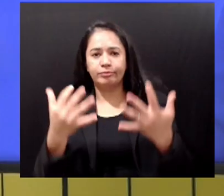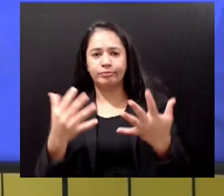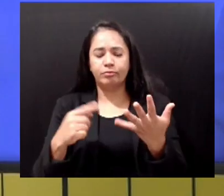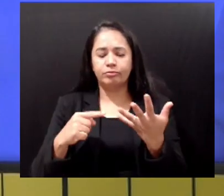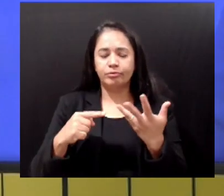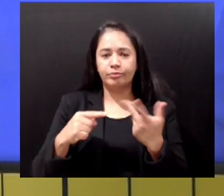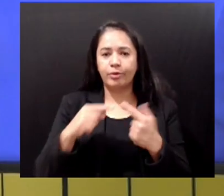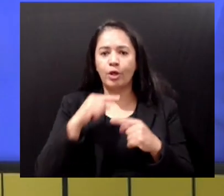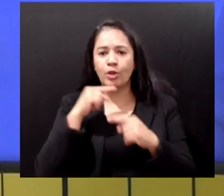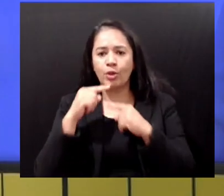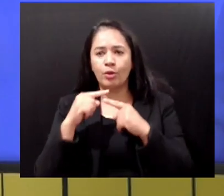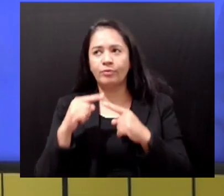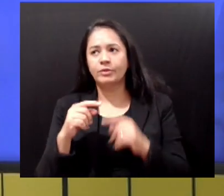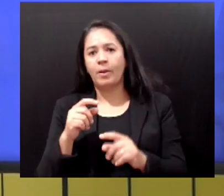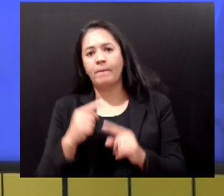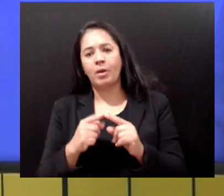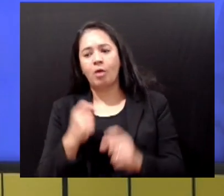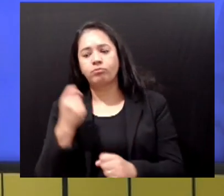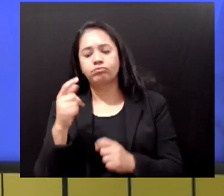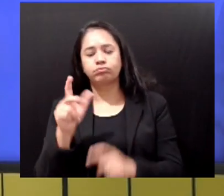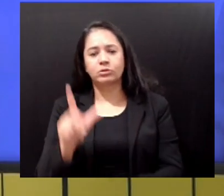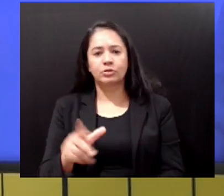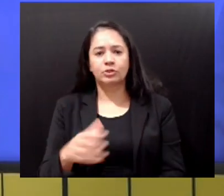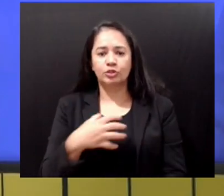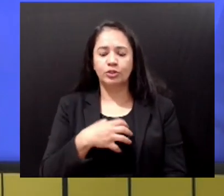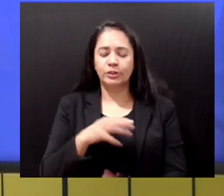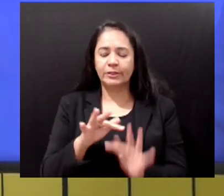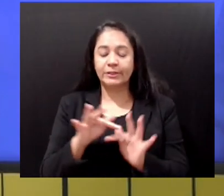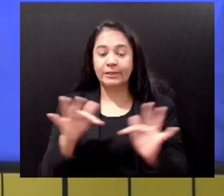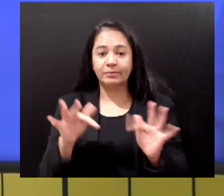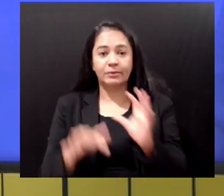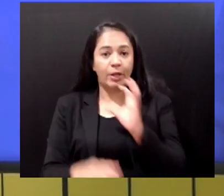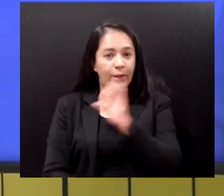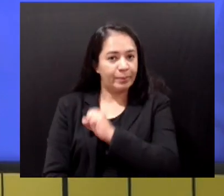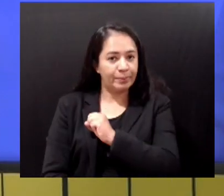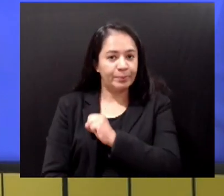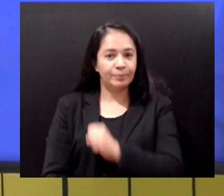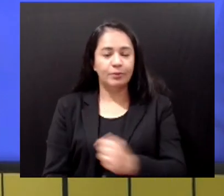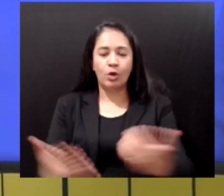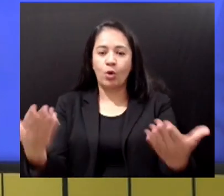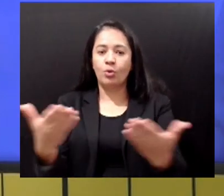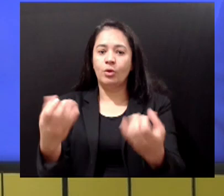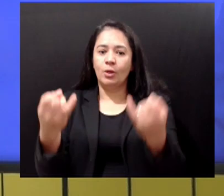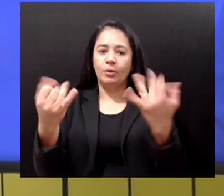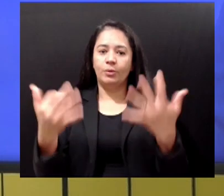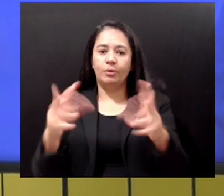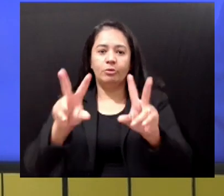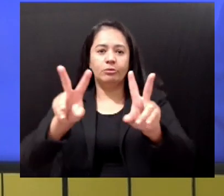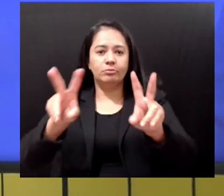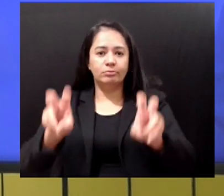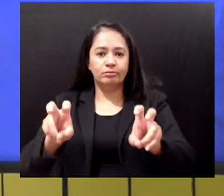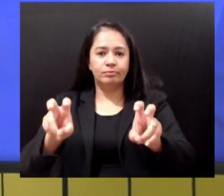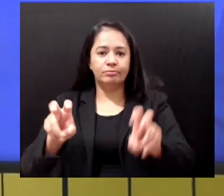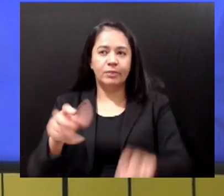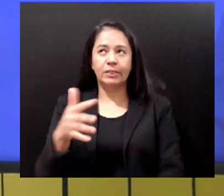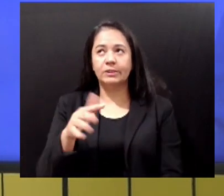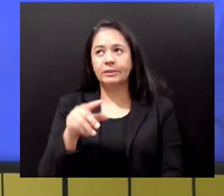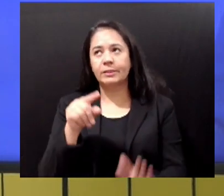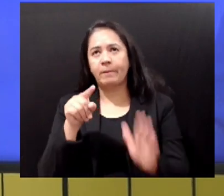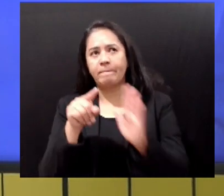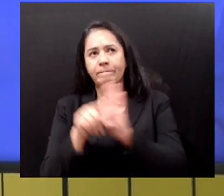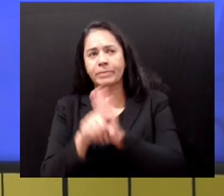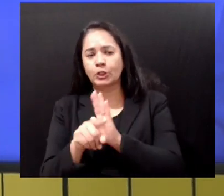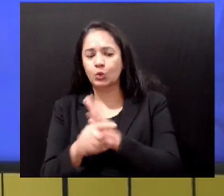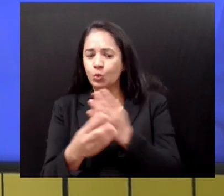que muita gente tem de forma simples e rápida. Hoje vamos falar sobre um tema que gera muitas perguntas. Vamos